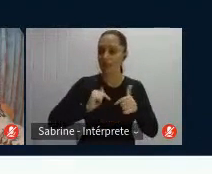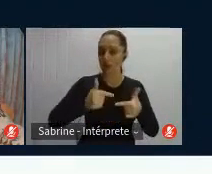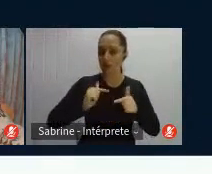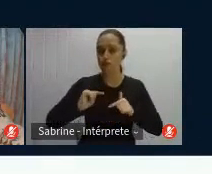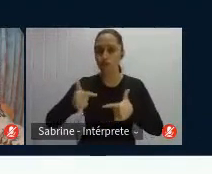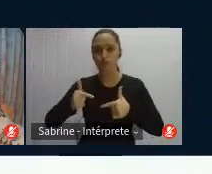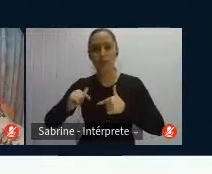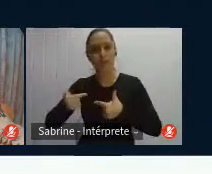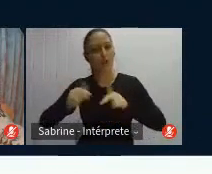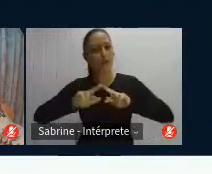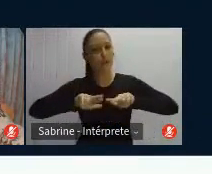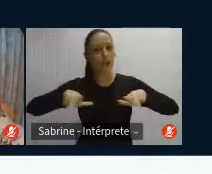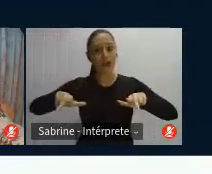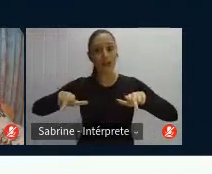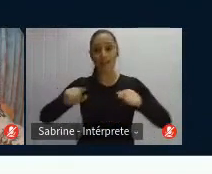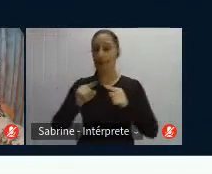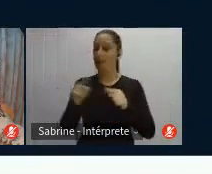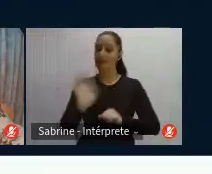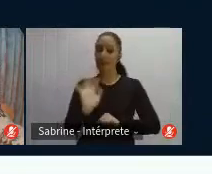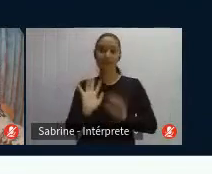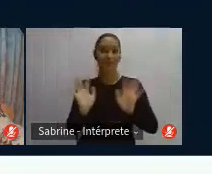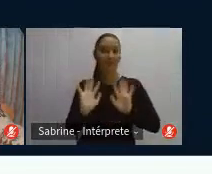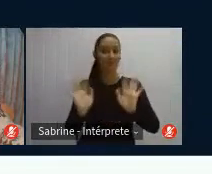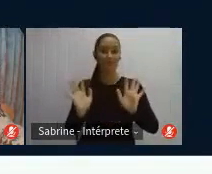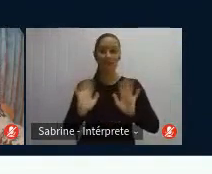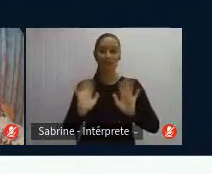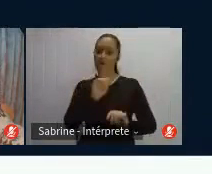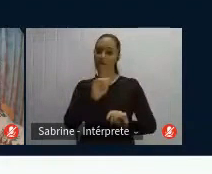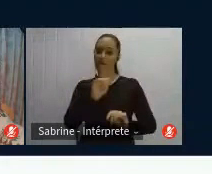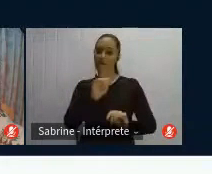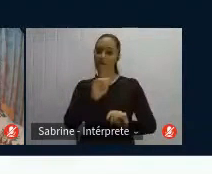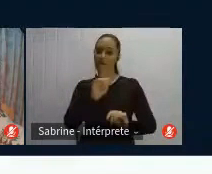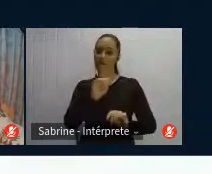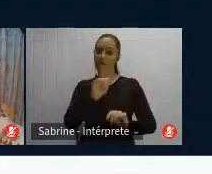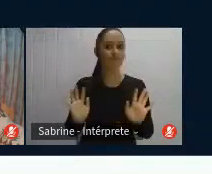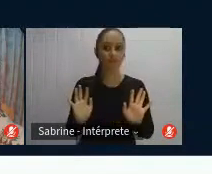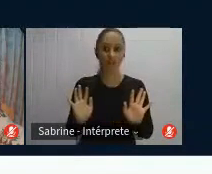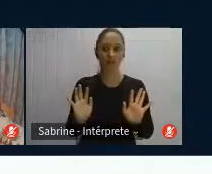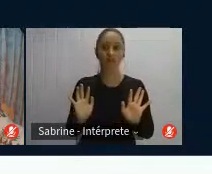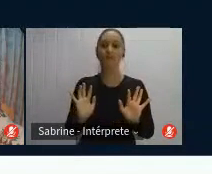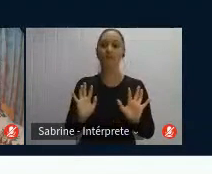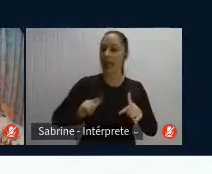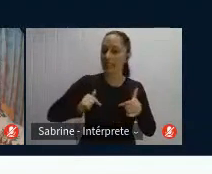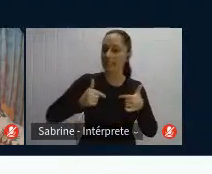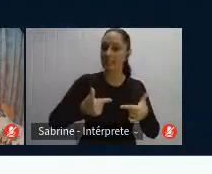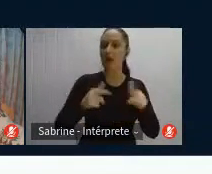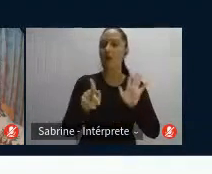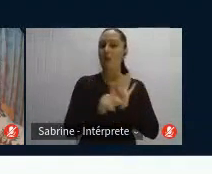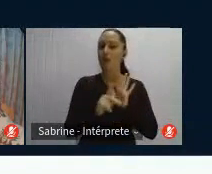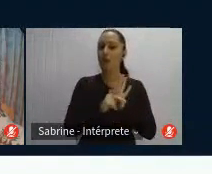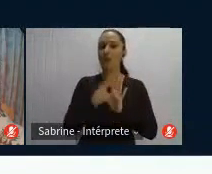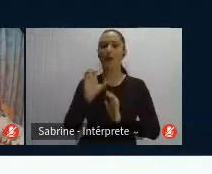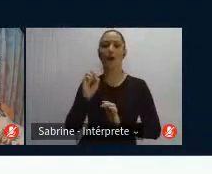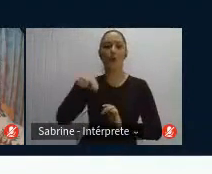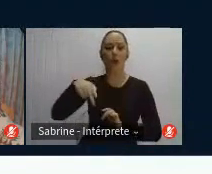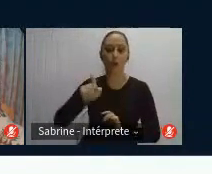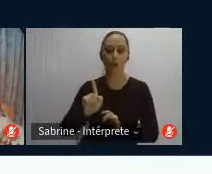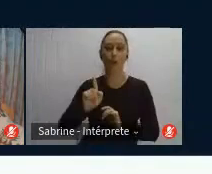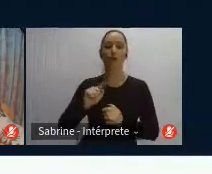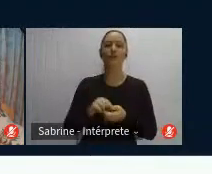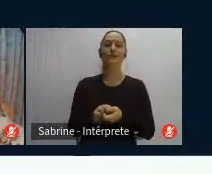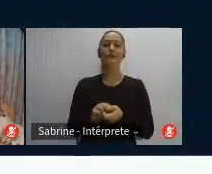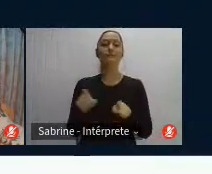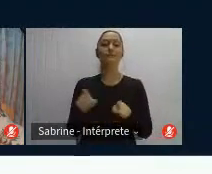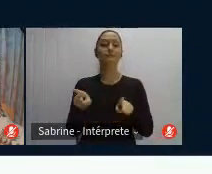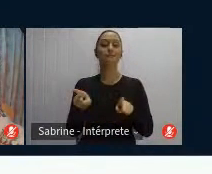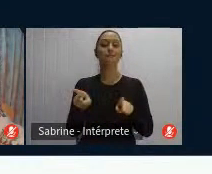não do poder público, né, mas também iniciativas de ONGs, iniciativas individuais para